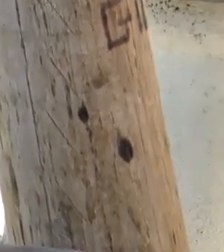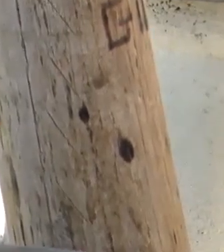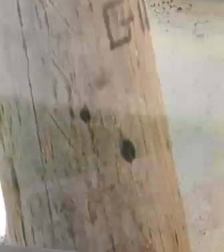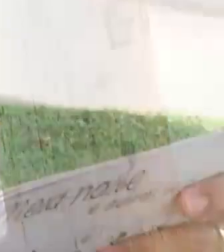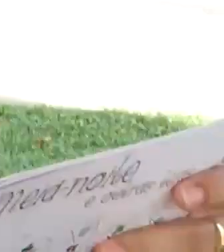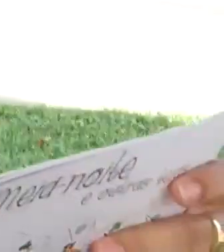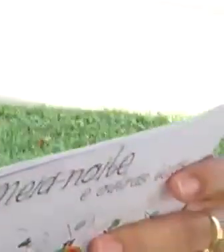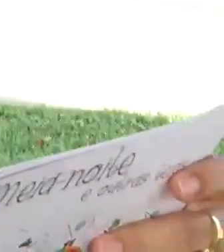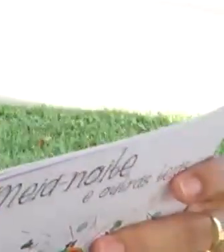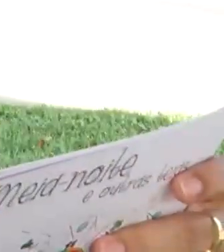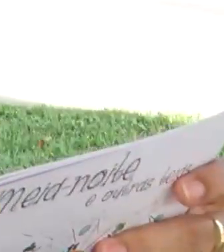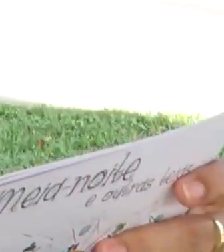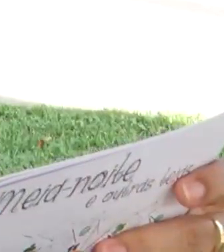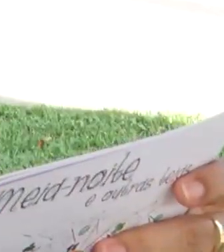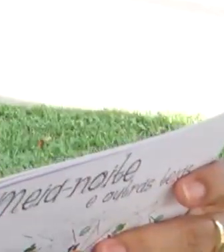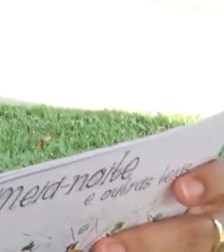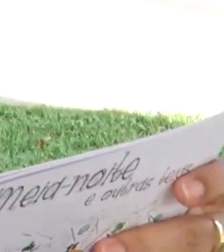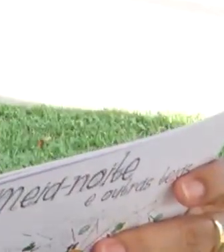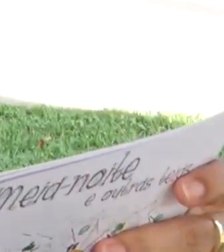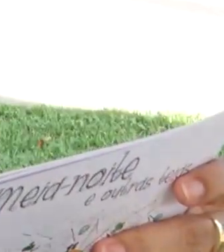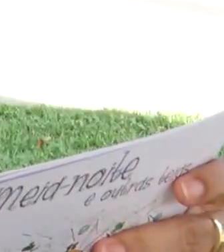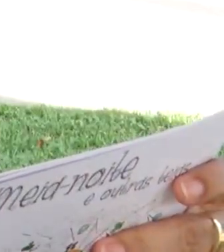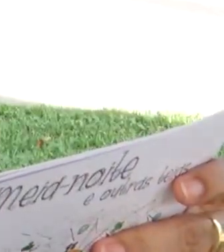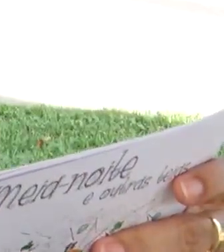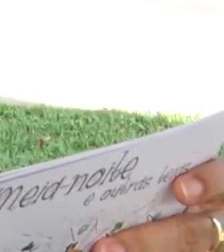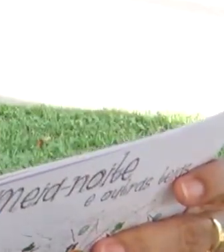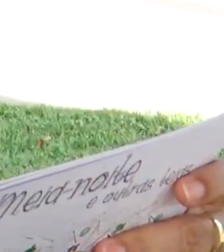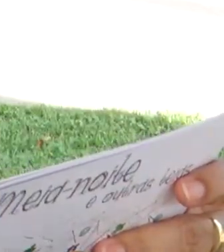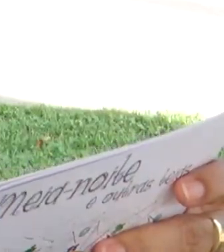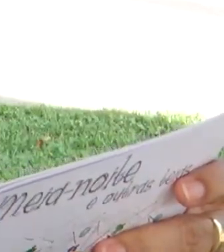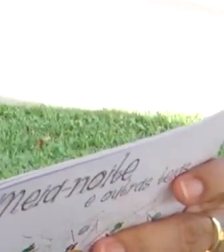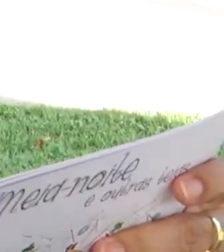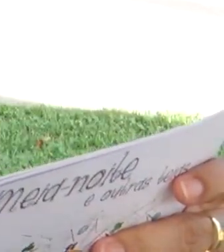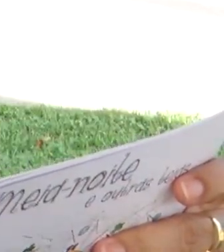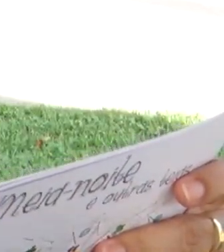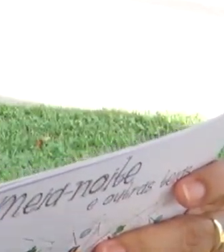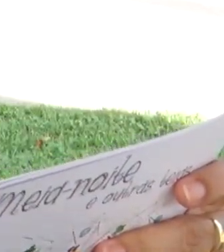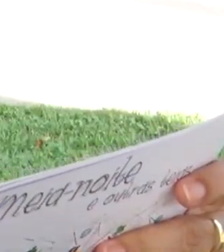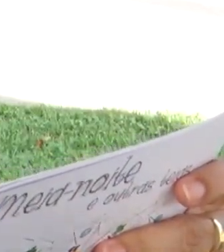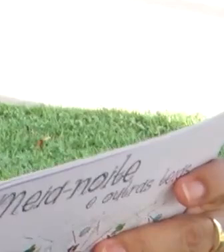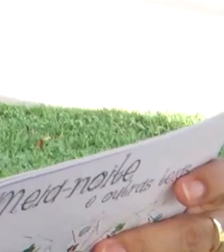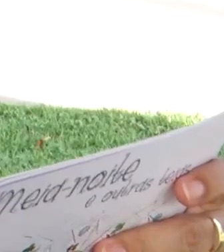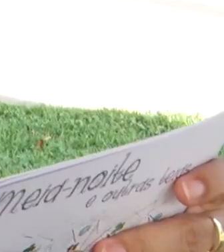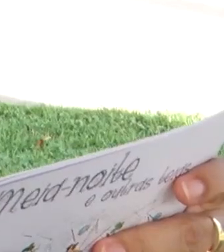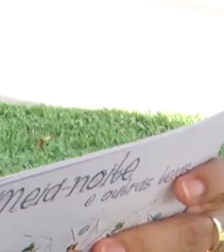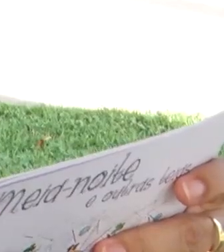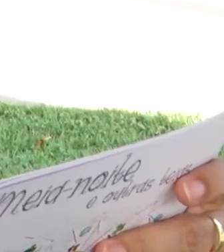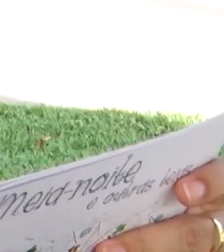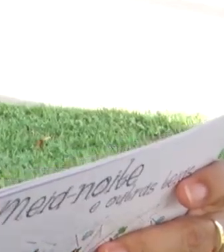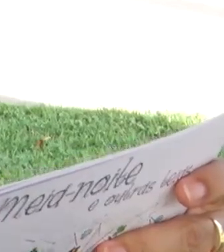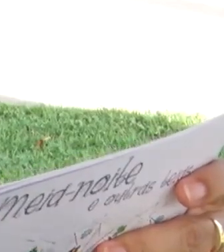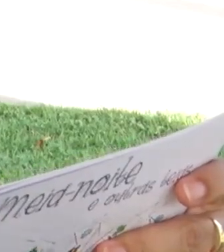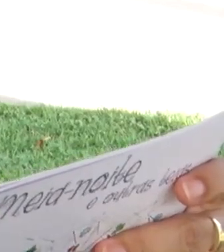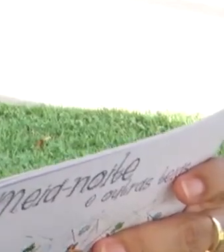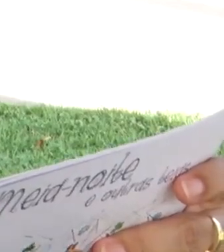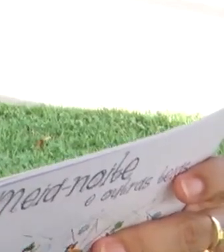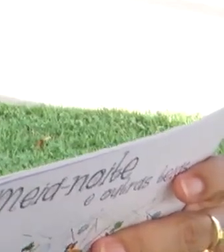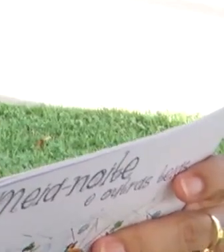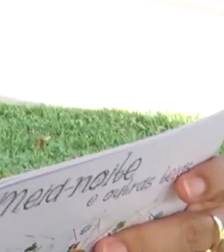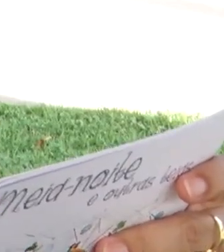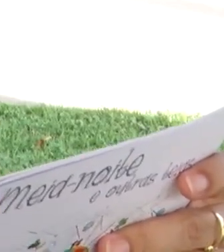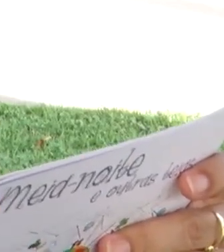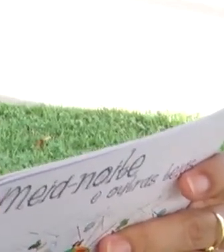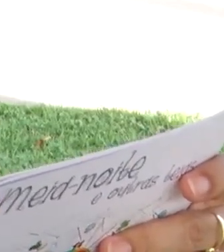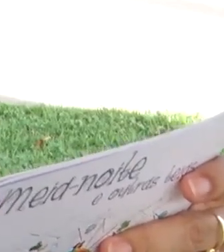paralisei. Até então, não conseguiria dormir, mas o cansaço levou-me àquela sonolência própria de um